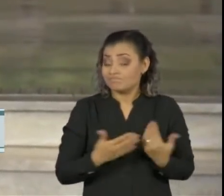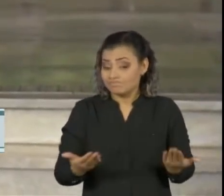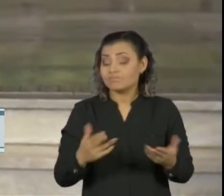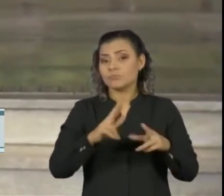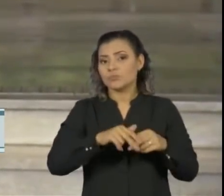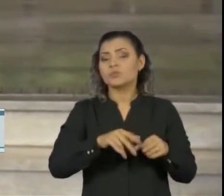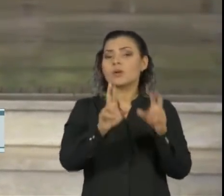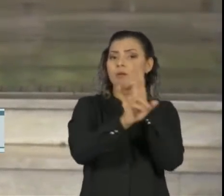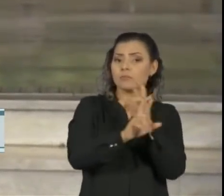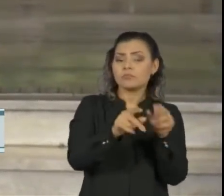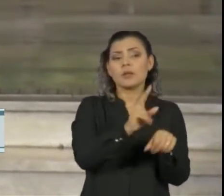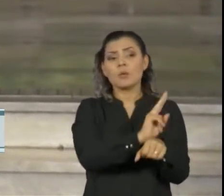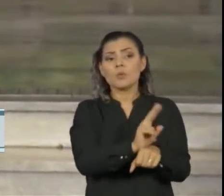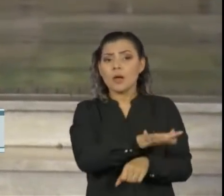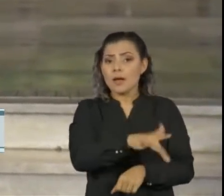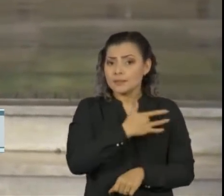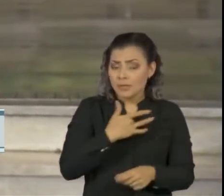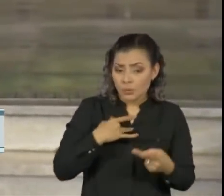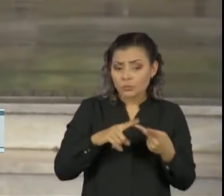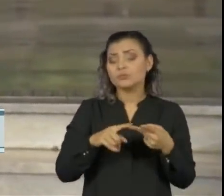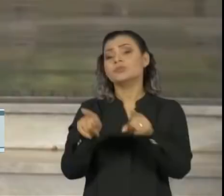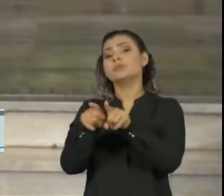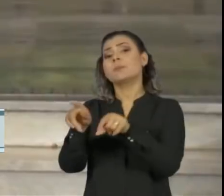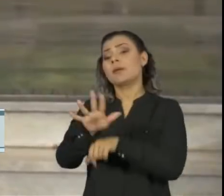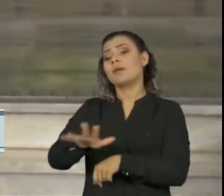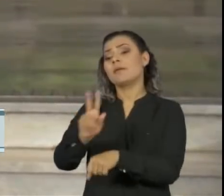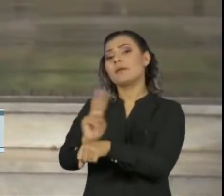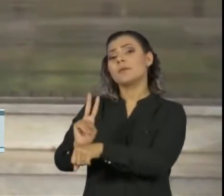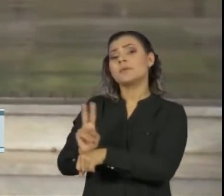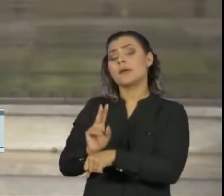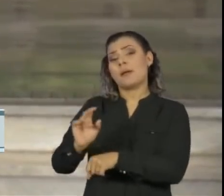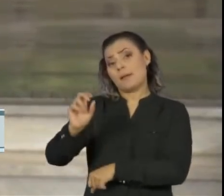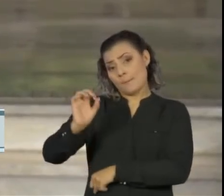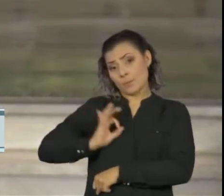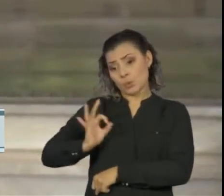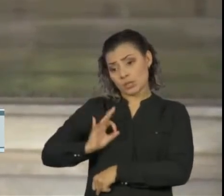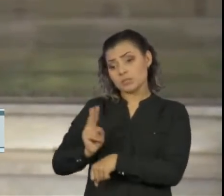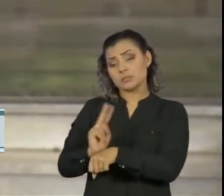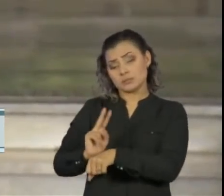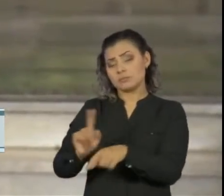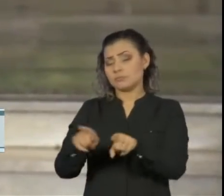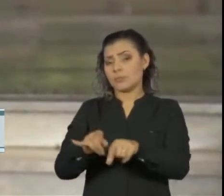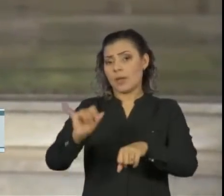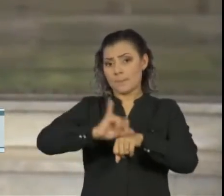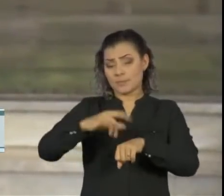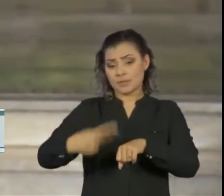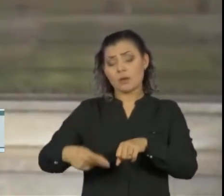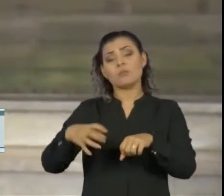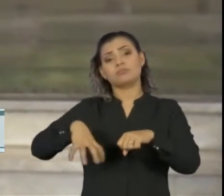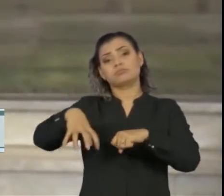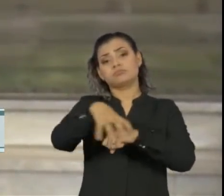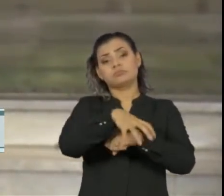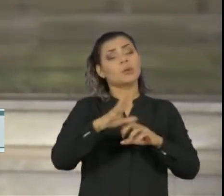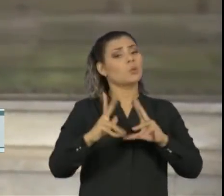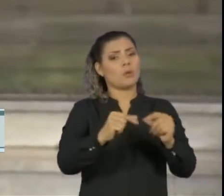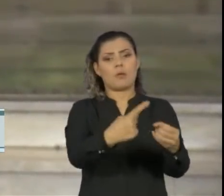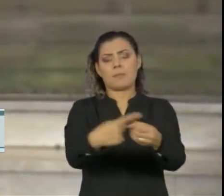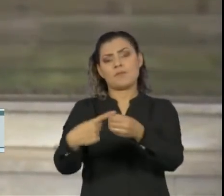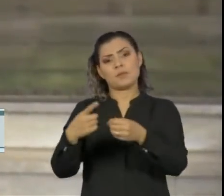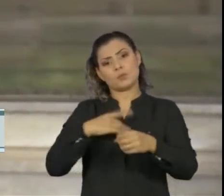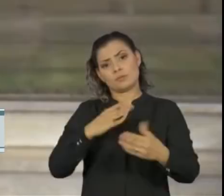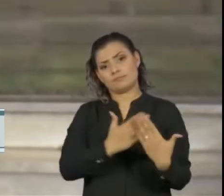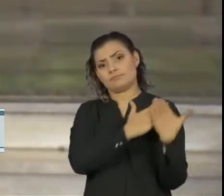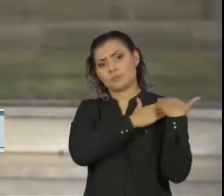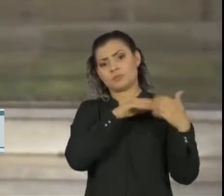de vigilância sanitária, vigilância também das subprefeituras, no caso da capital de São Paulo, ou do órgão competente de